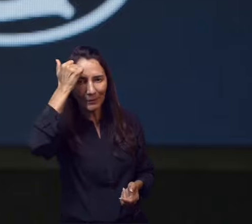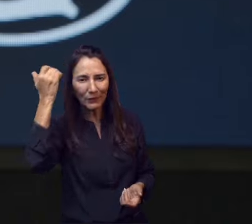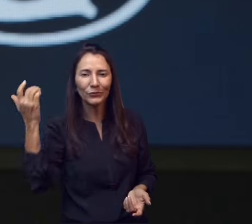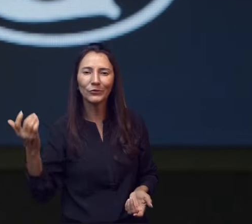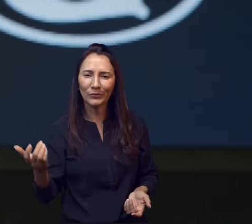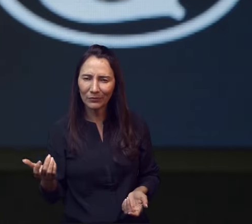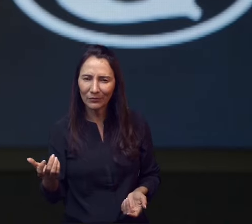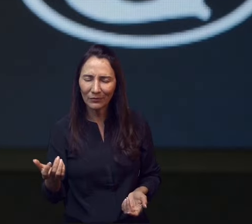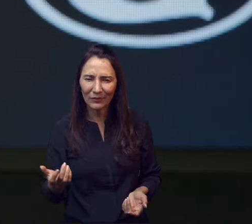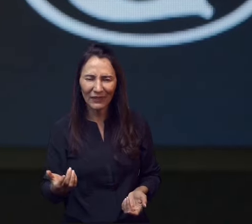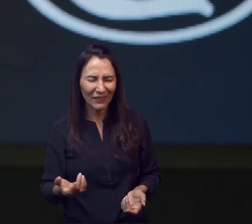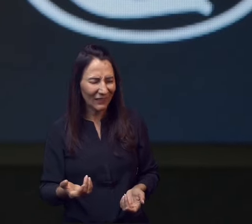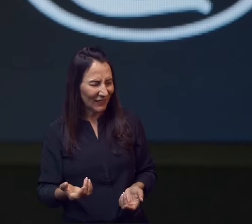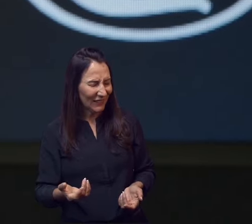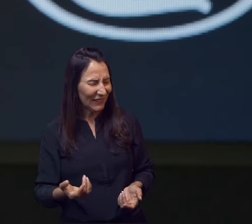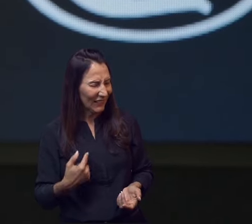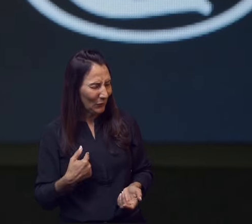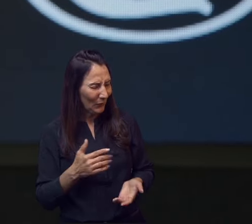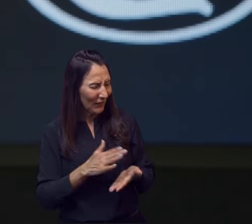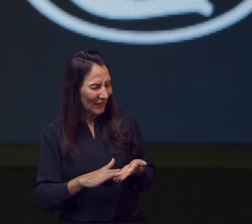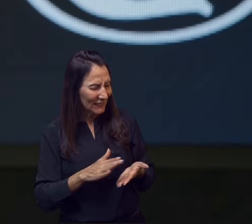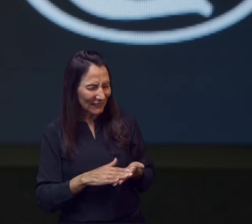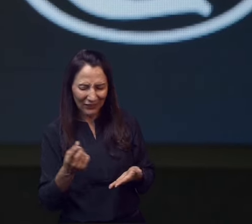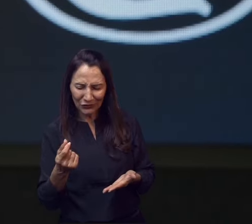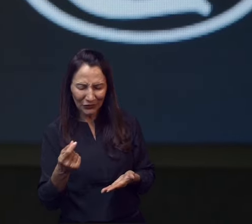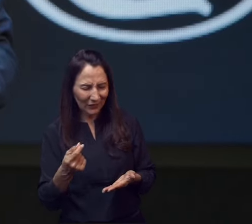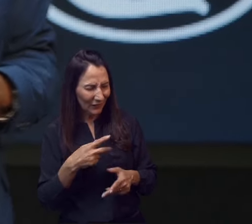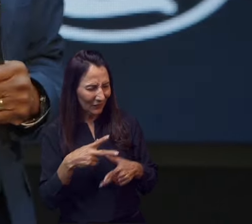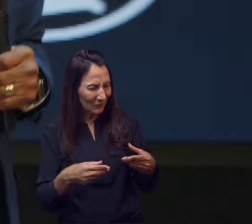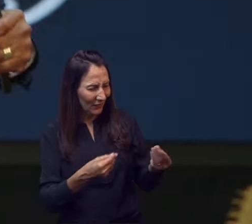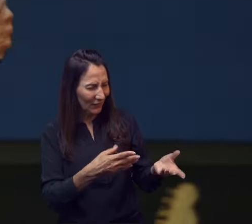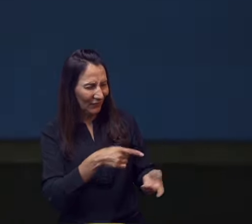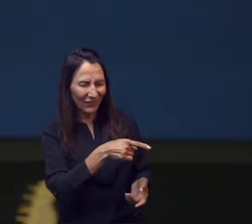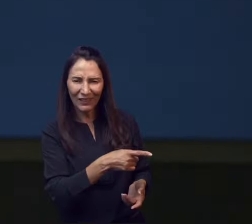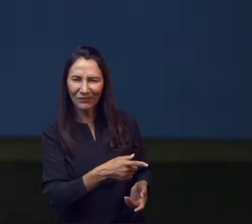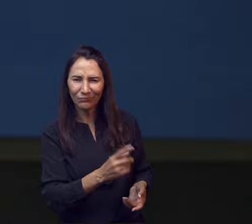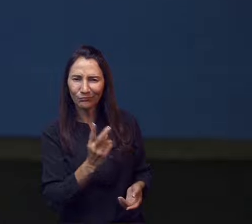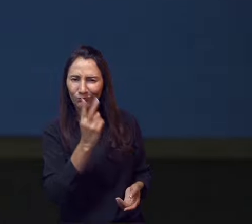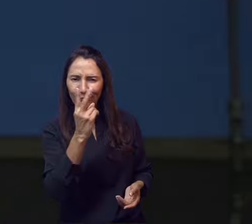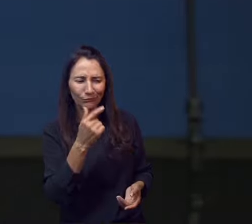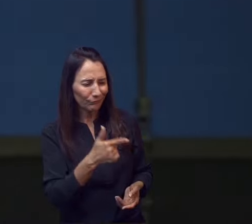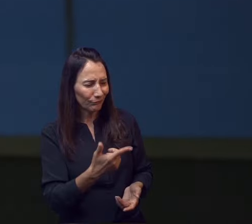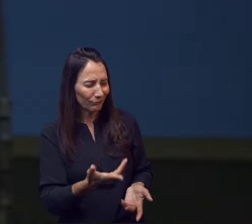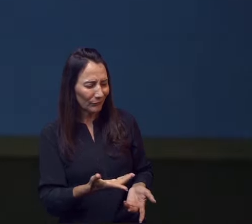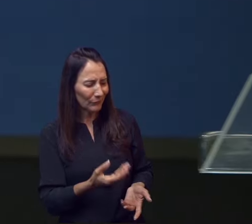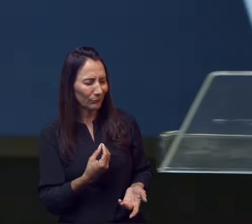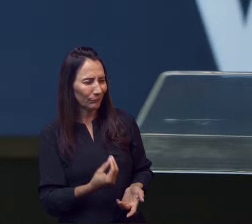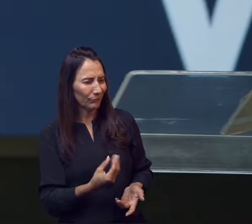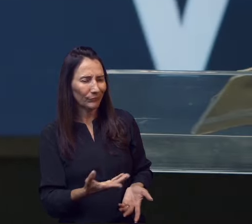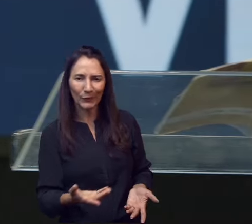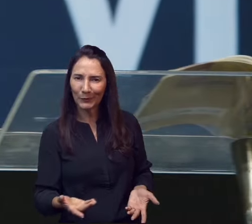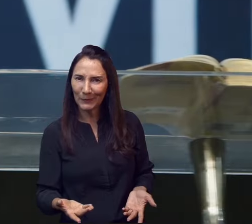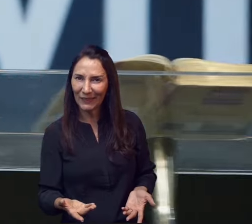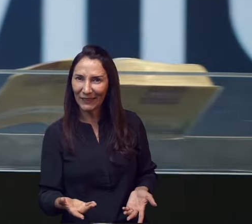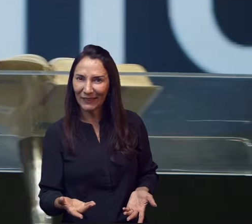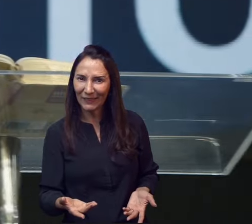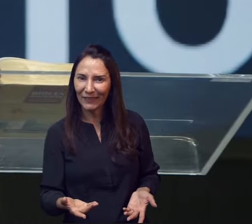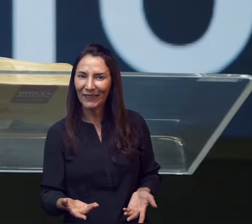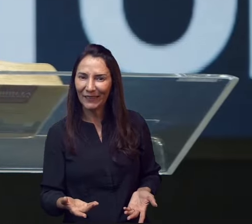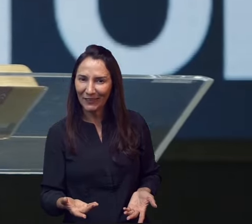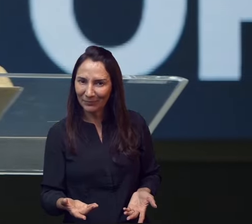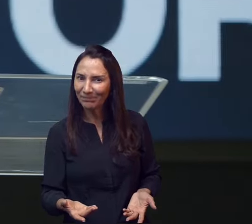e pensamos caraca ainda gastei dinheiro nisso Claro ninguém pensou isso só eu o meu Deus